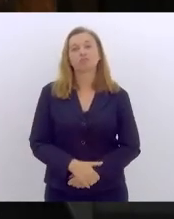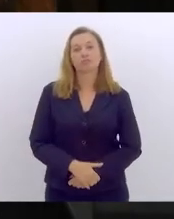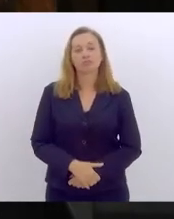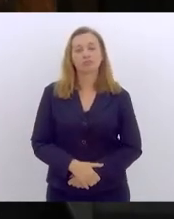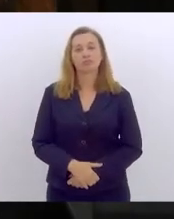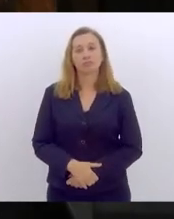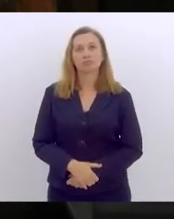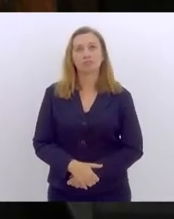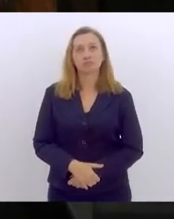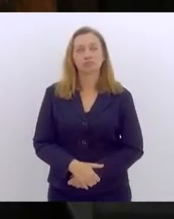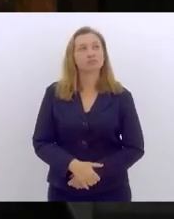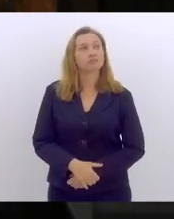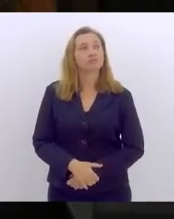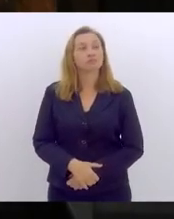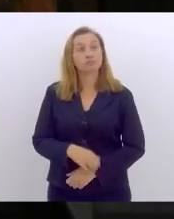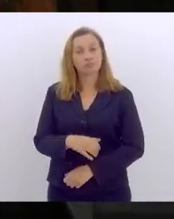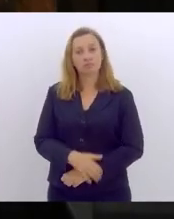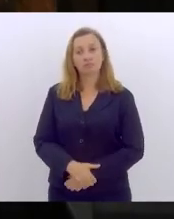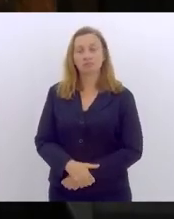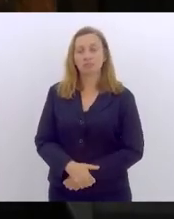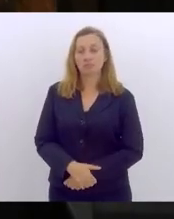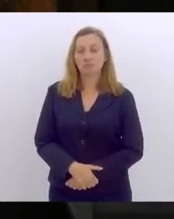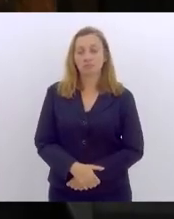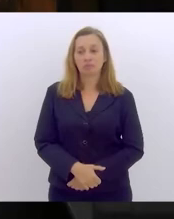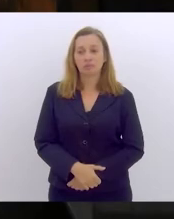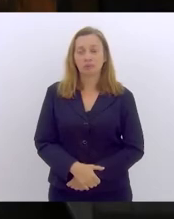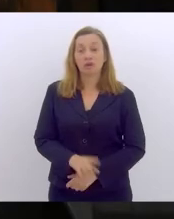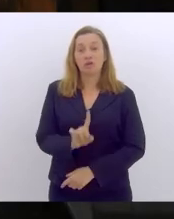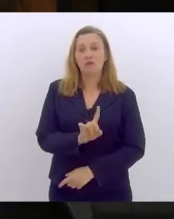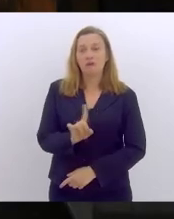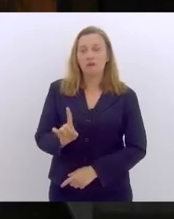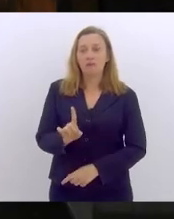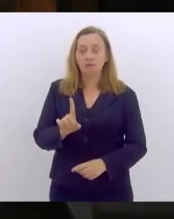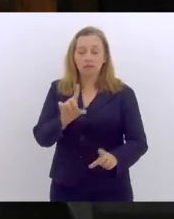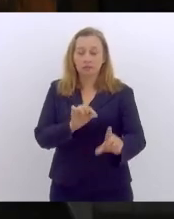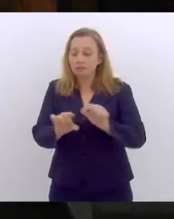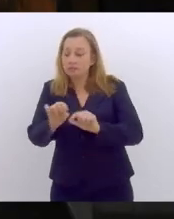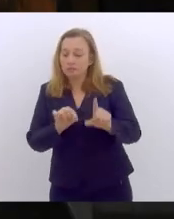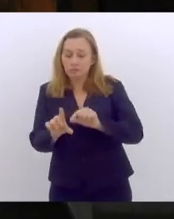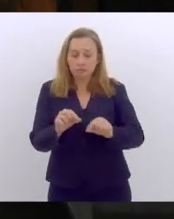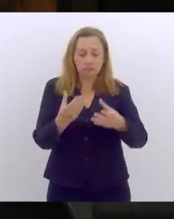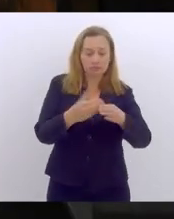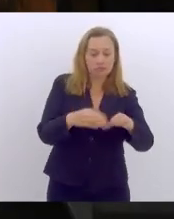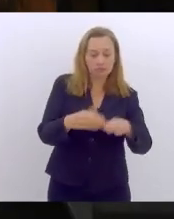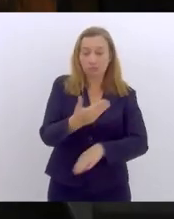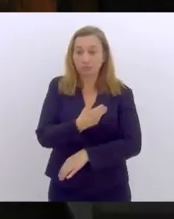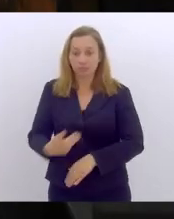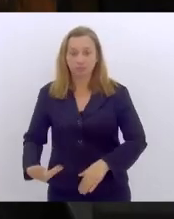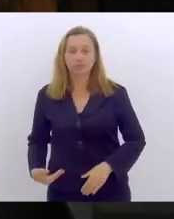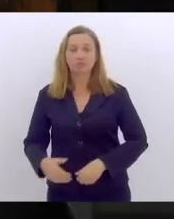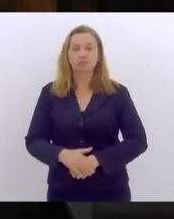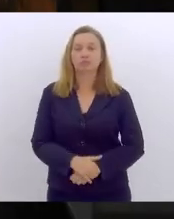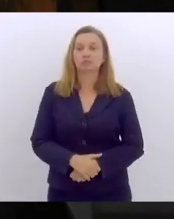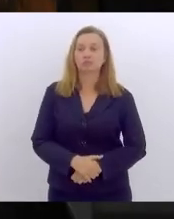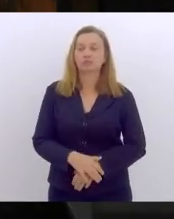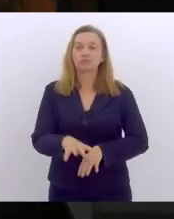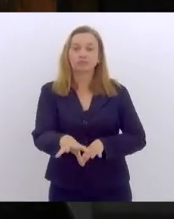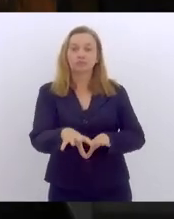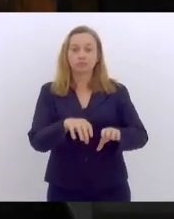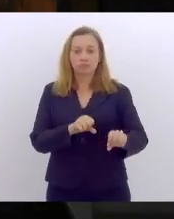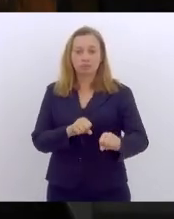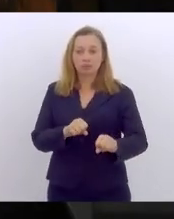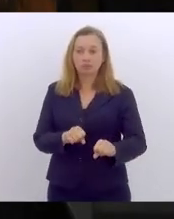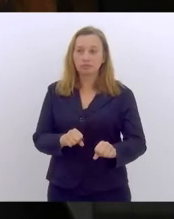Ao longo dos anos, não foi objeto de seleção para o concurso público para formar seus